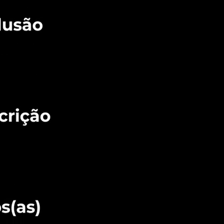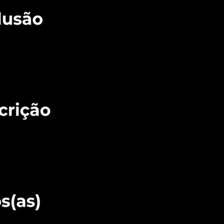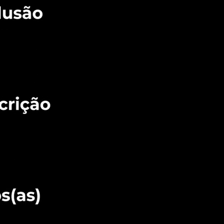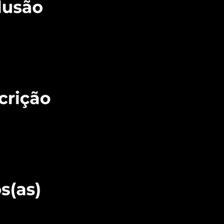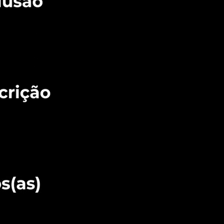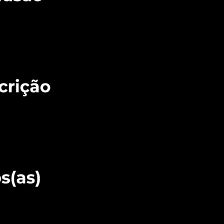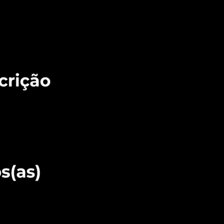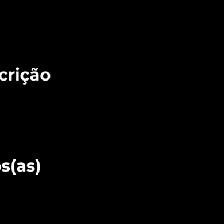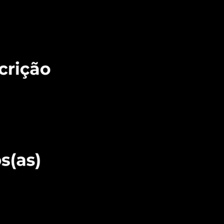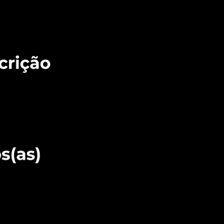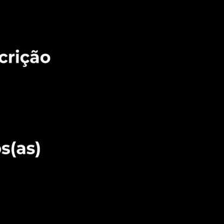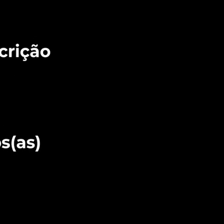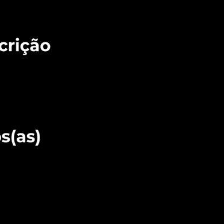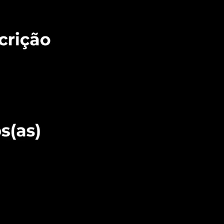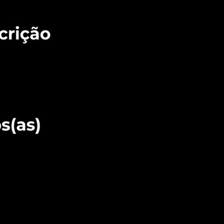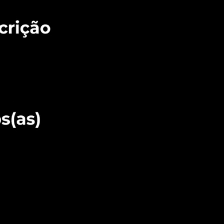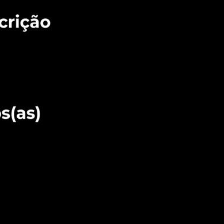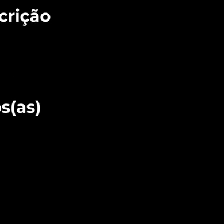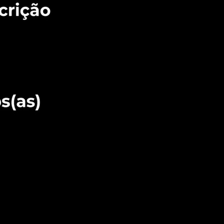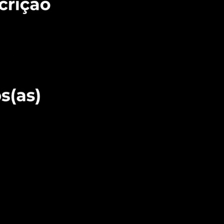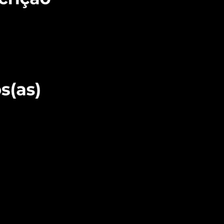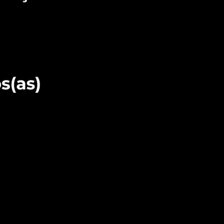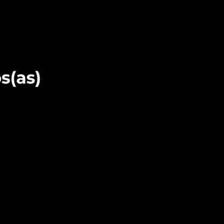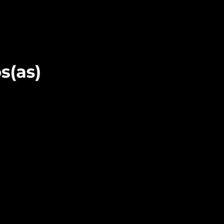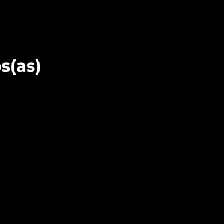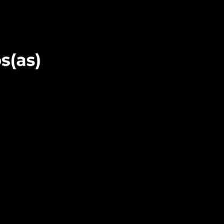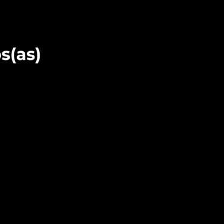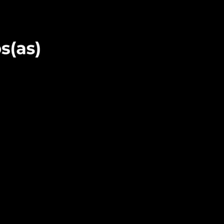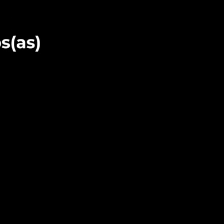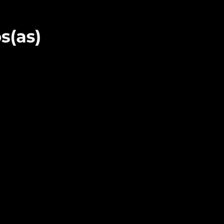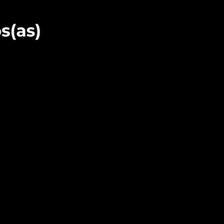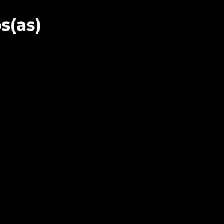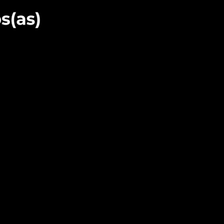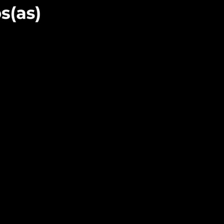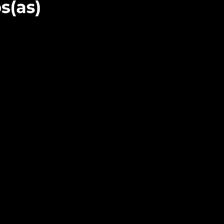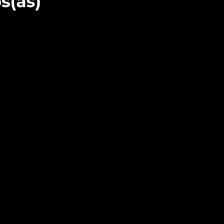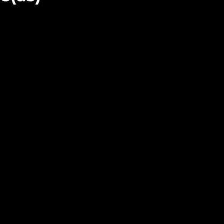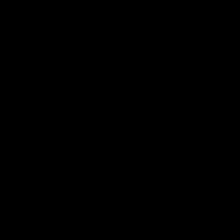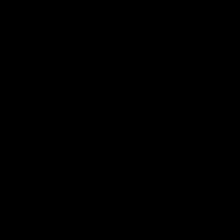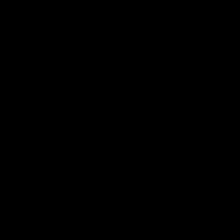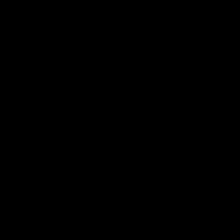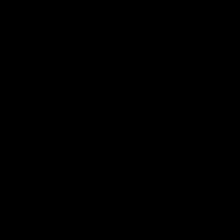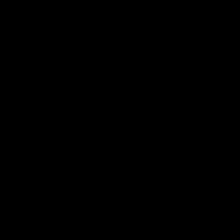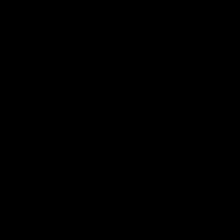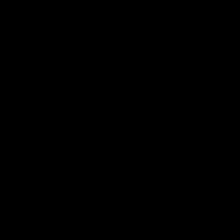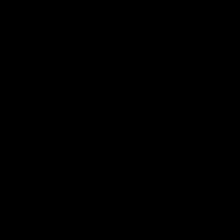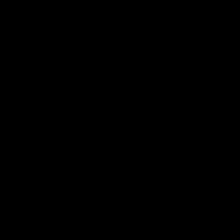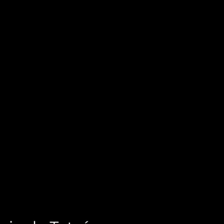Thank you.